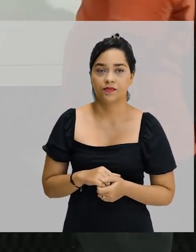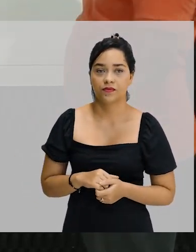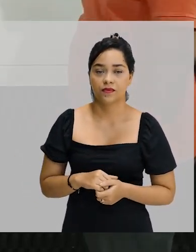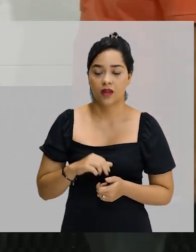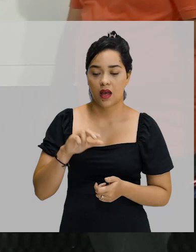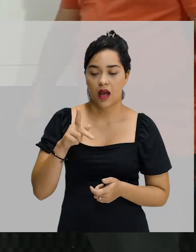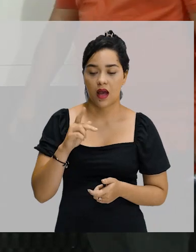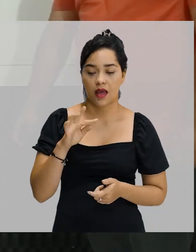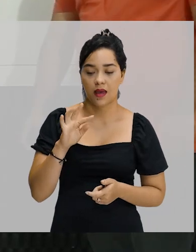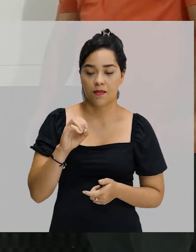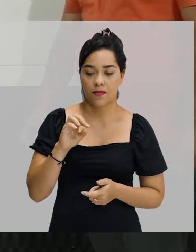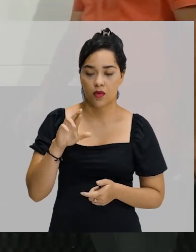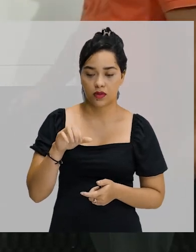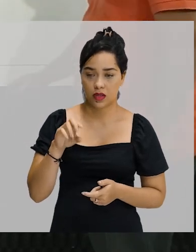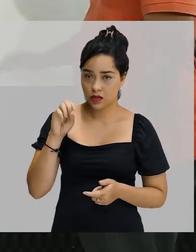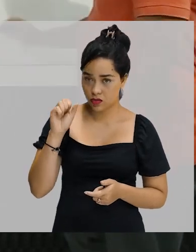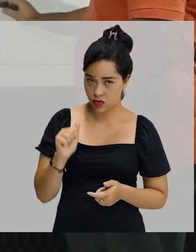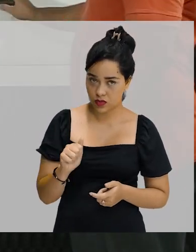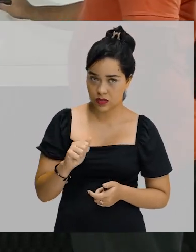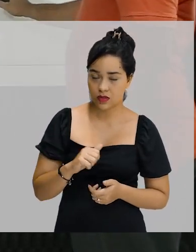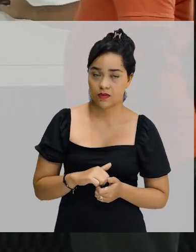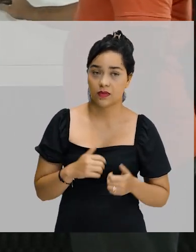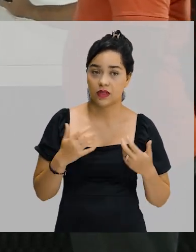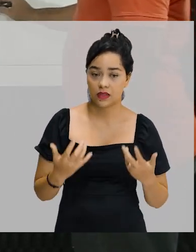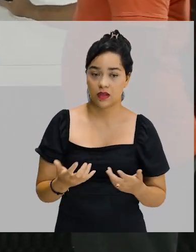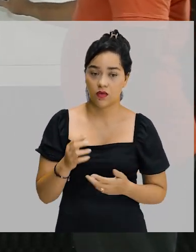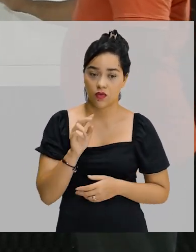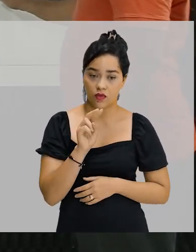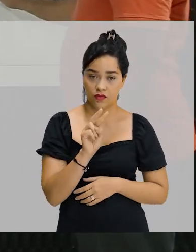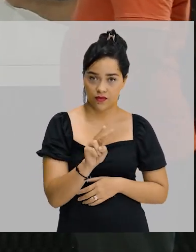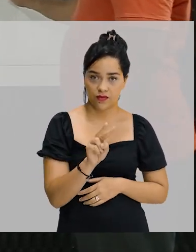a hipotenusa. Ok? Então, V,